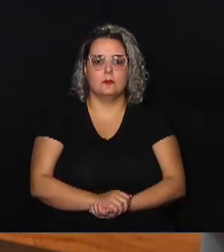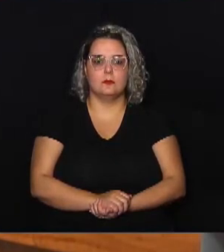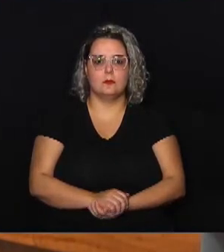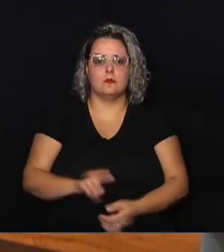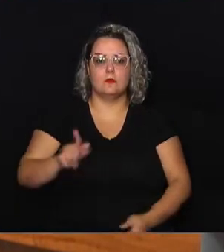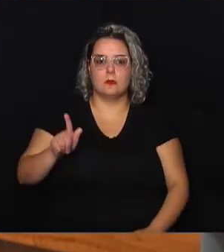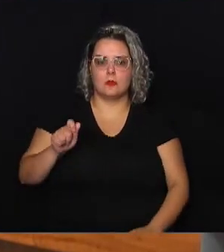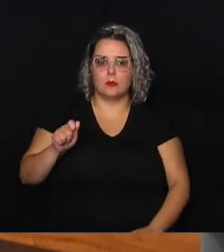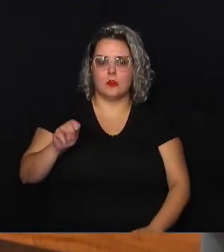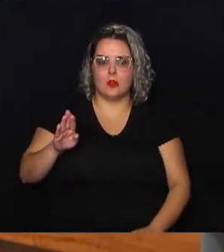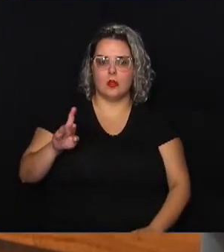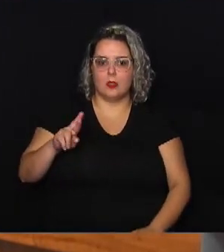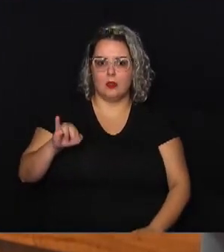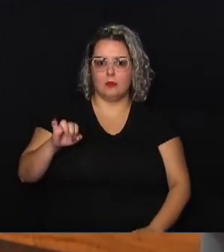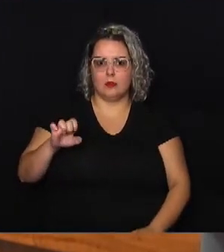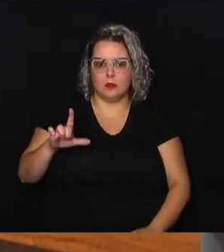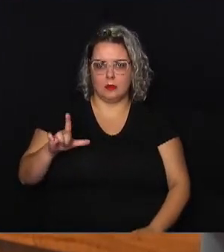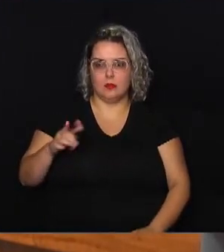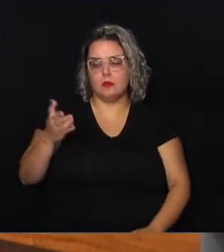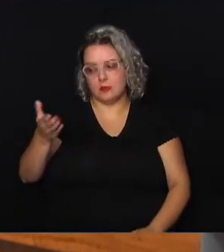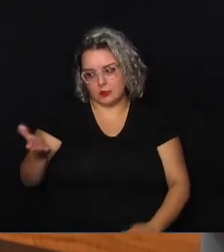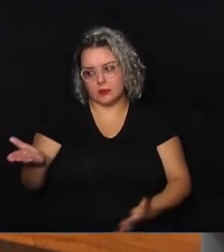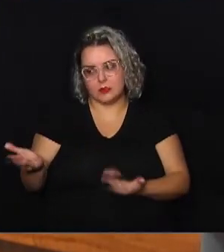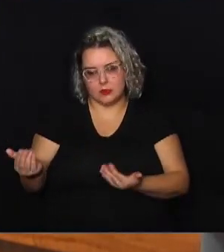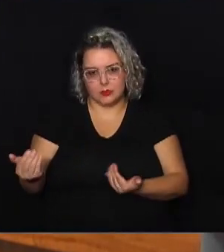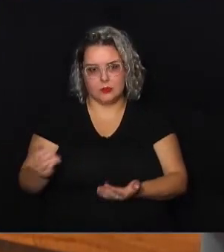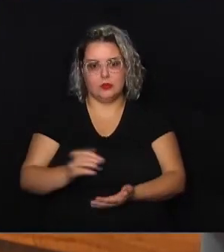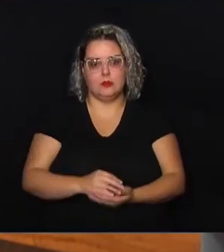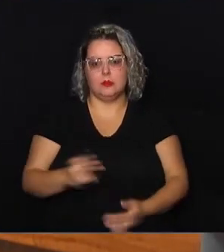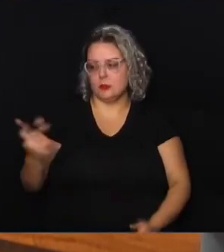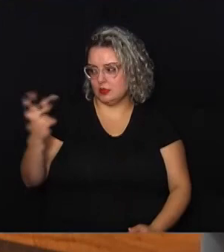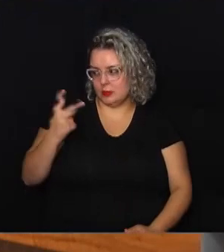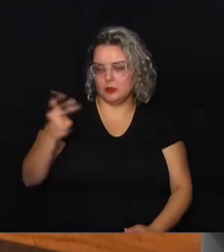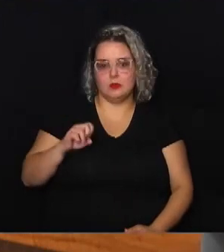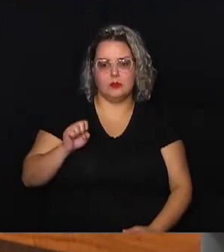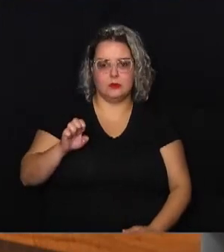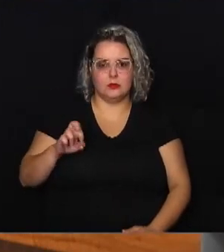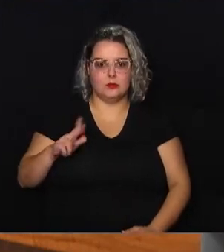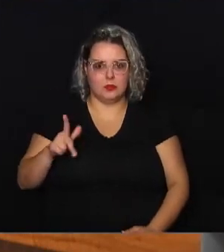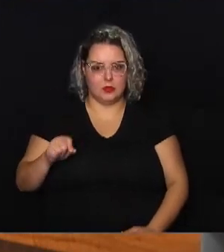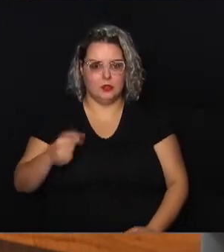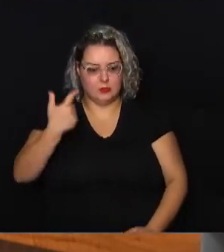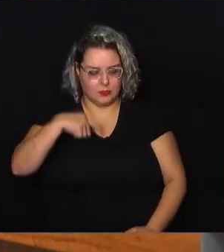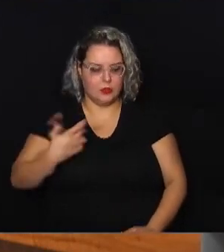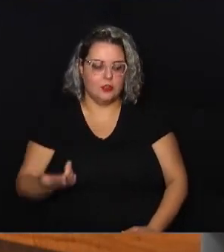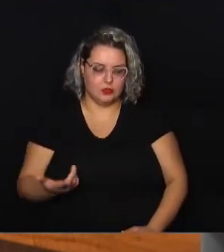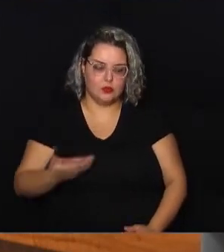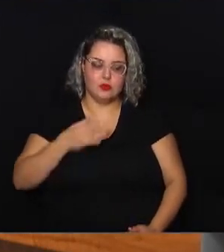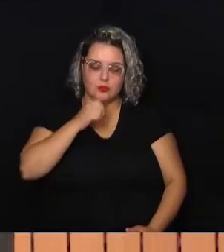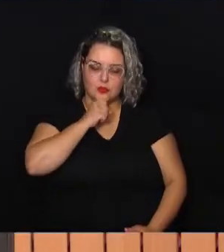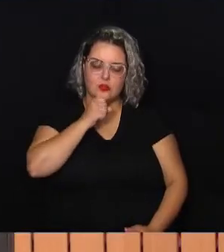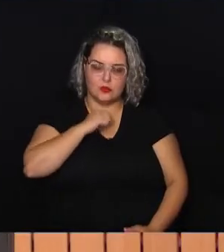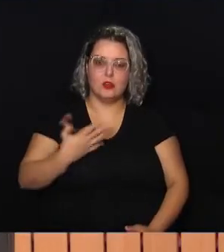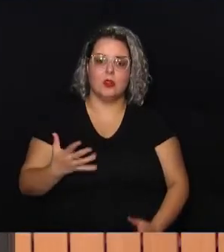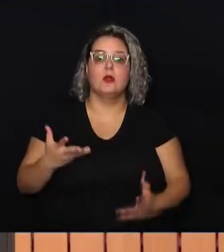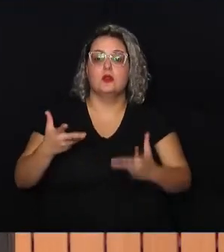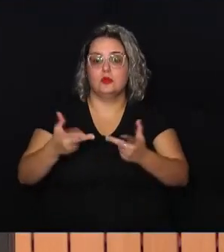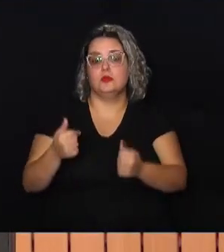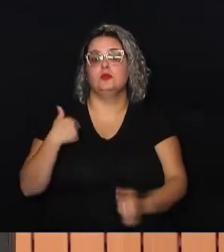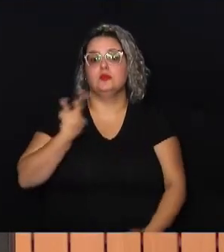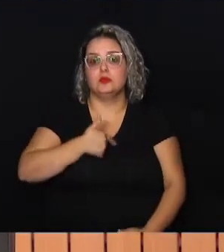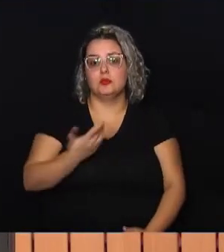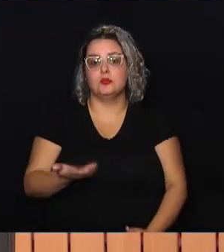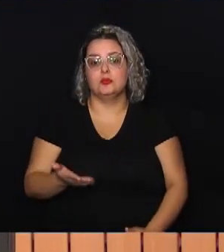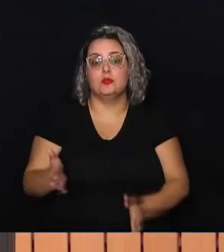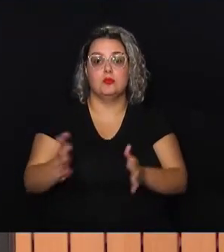Gabriel, apesar de você ser jovem, eu e o Sérgio somos velhos, mas eu acho que todos nós passamos pela